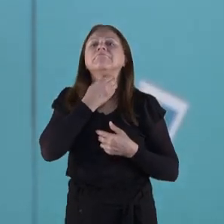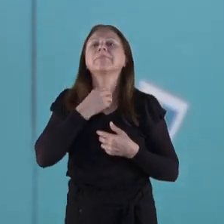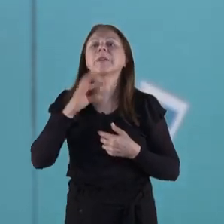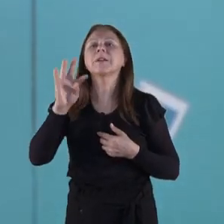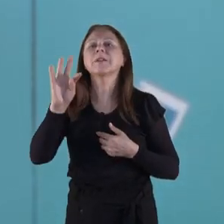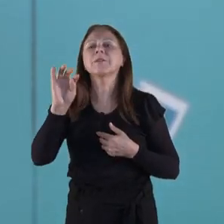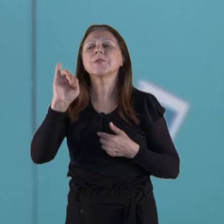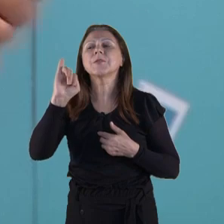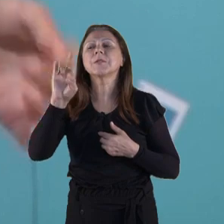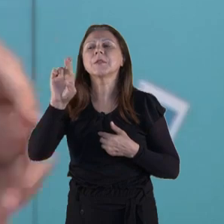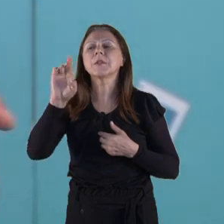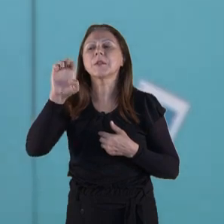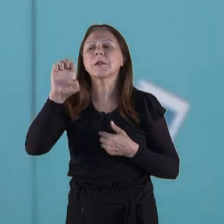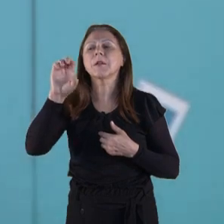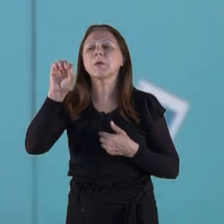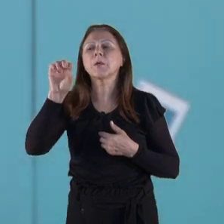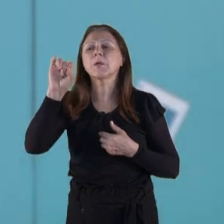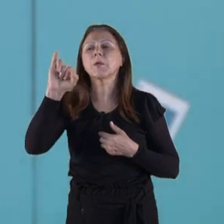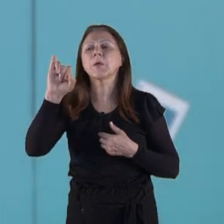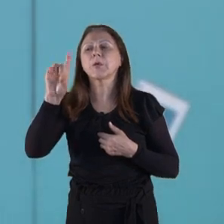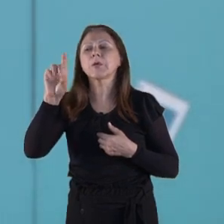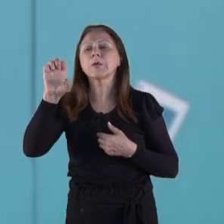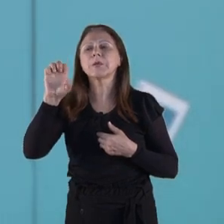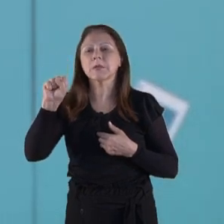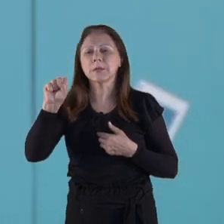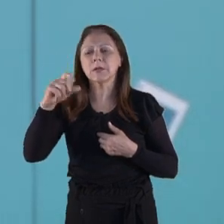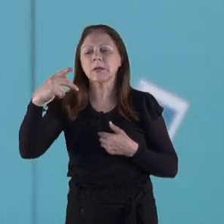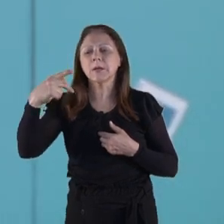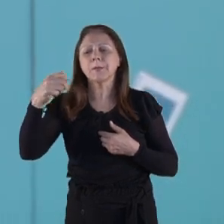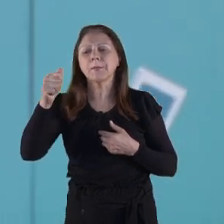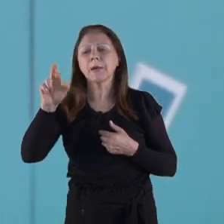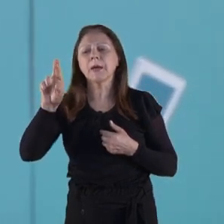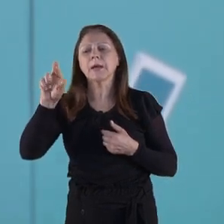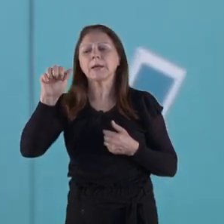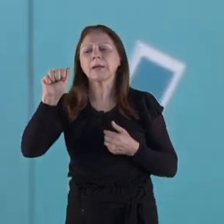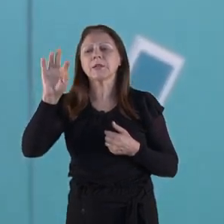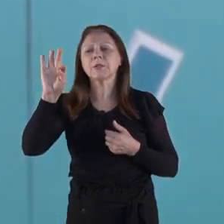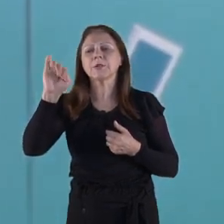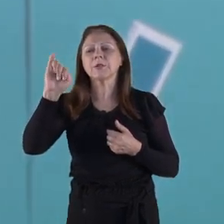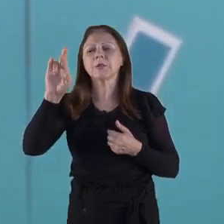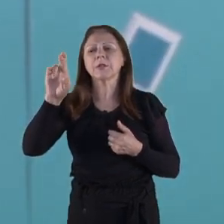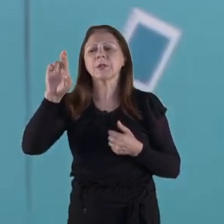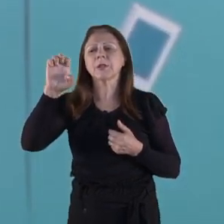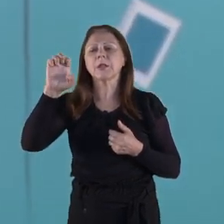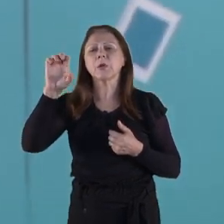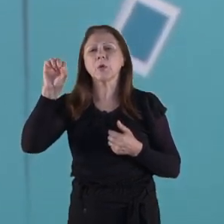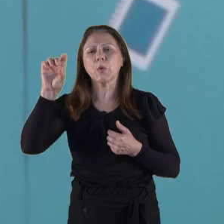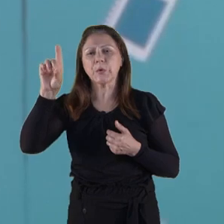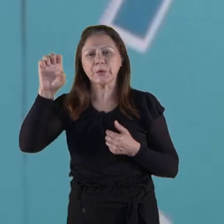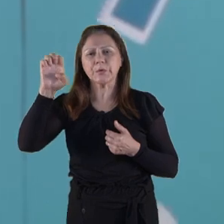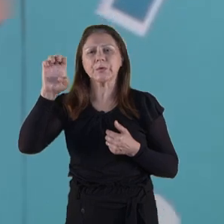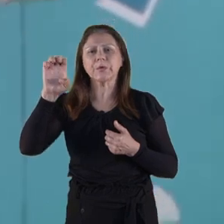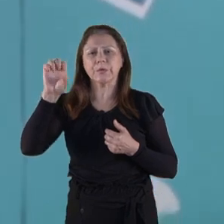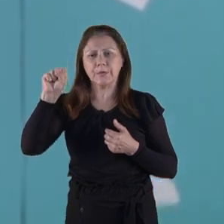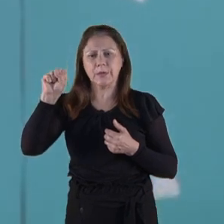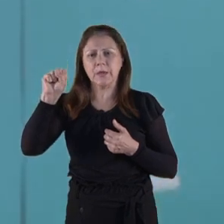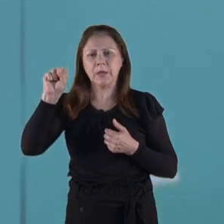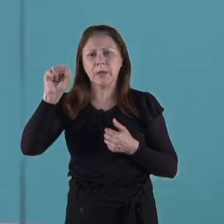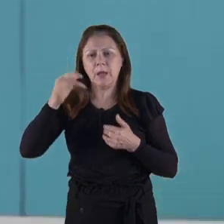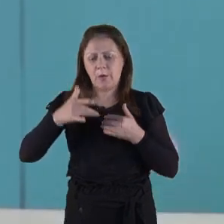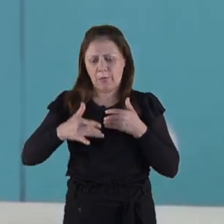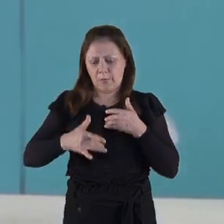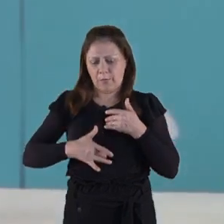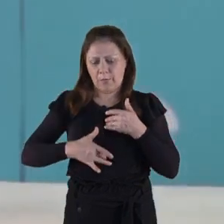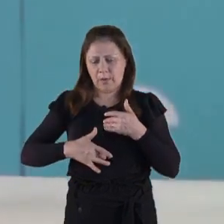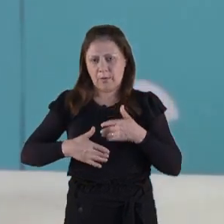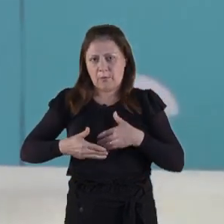tem a glândula tireoide e paratireoide. Descendo um pouquinho, a gente tem aqui abaixo do fígado o pâncreas, que é uma glândula que